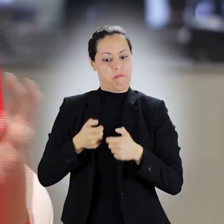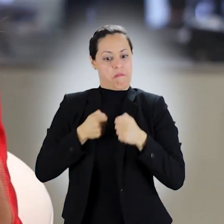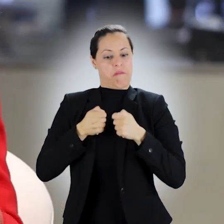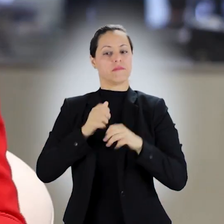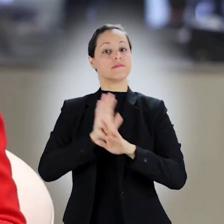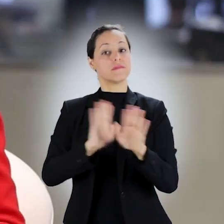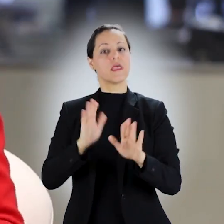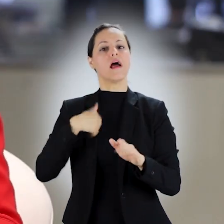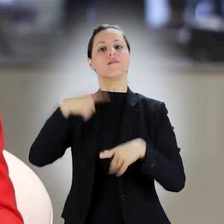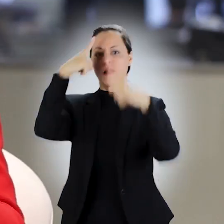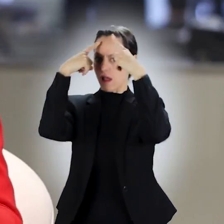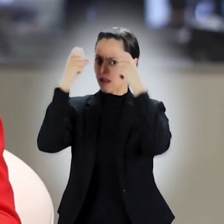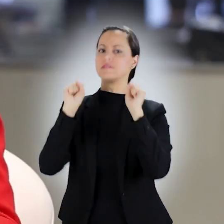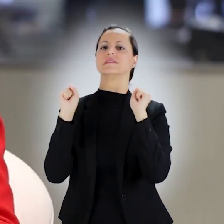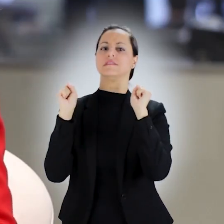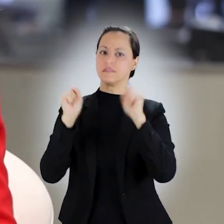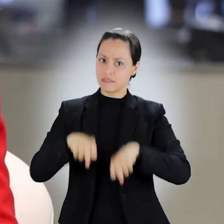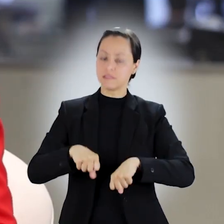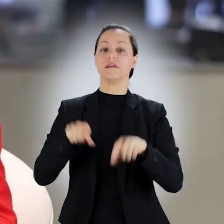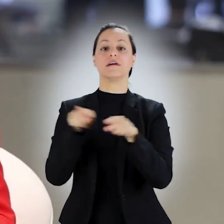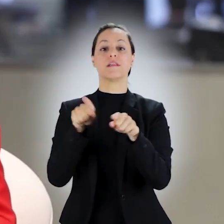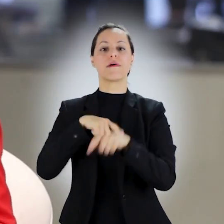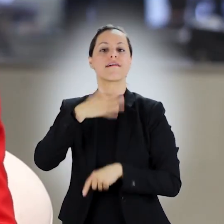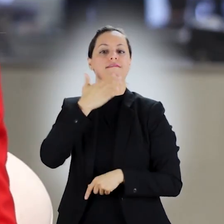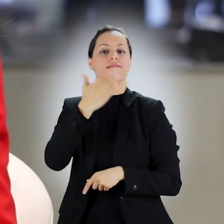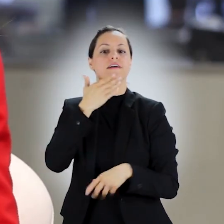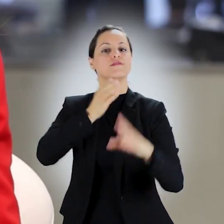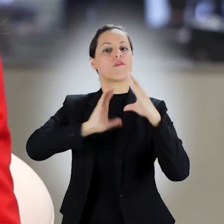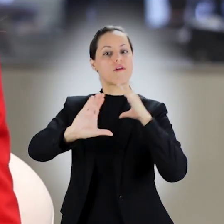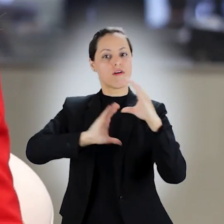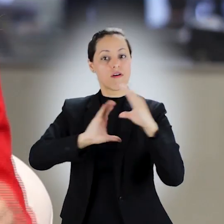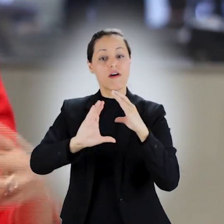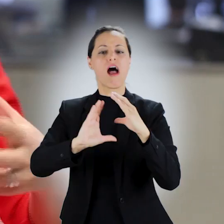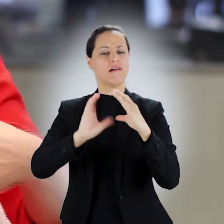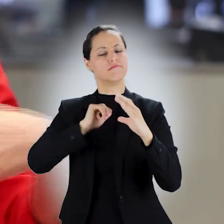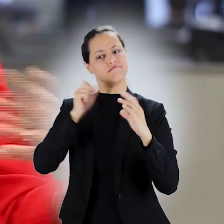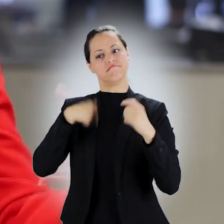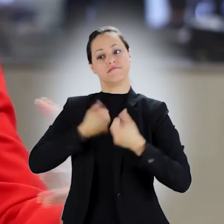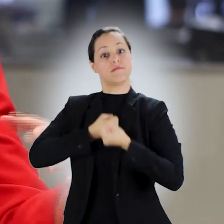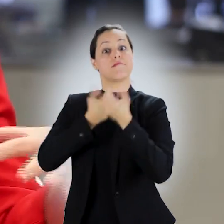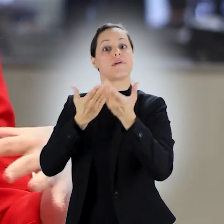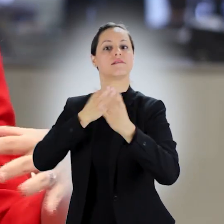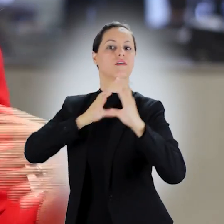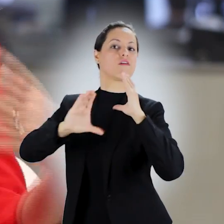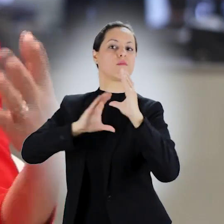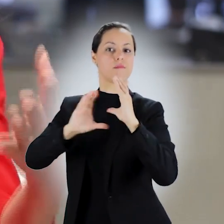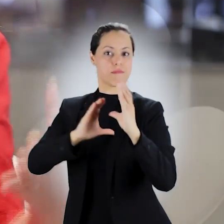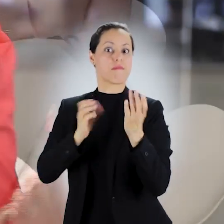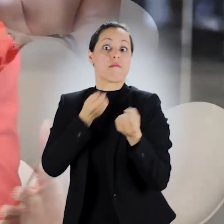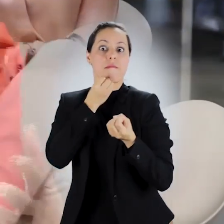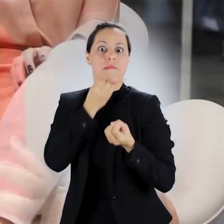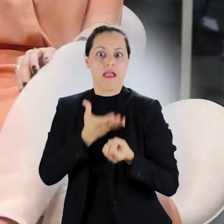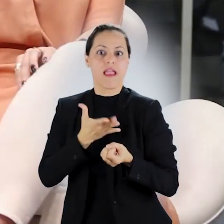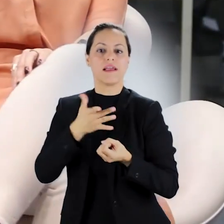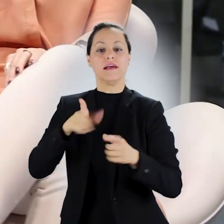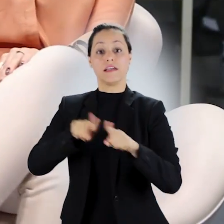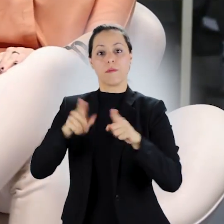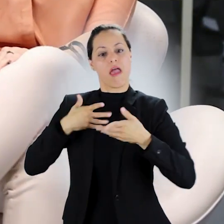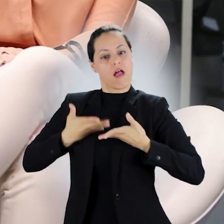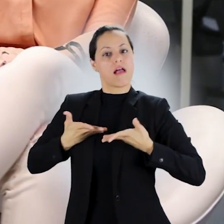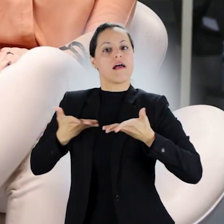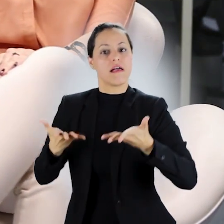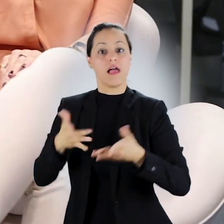porque eu tinha sim criatividade, eu tinha sim energia, facilidade de comunicação, eu me expressava... Disposição. Disposição, e as